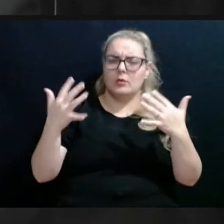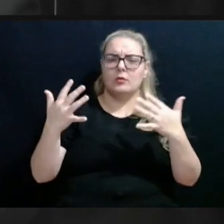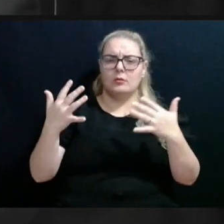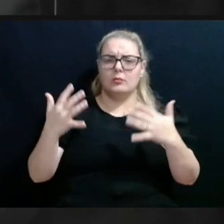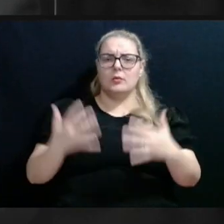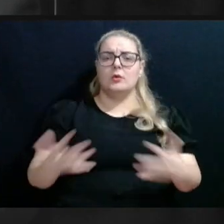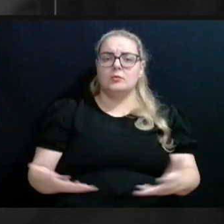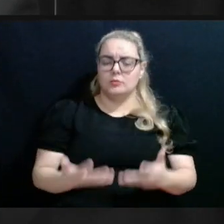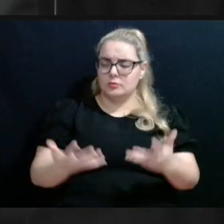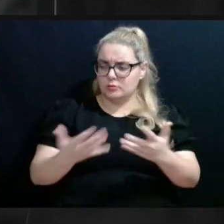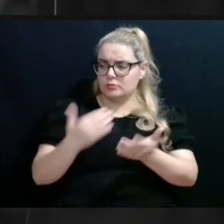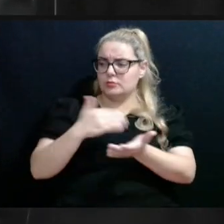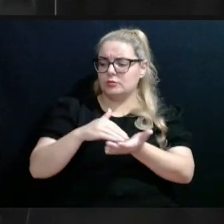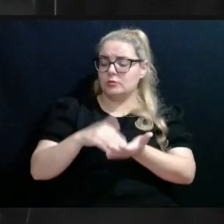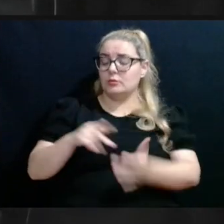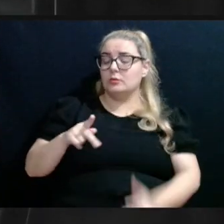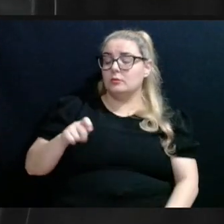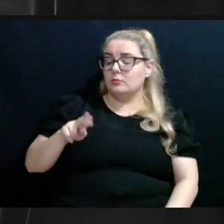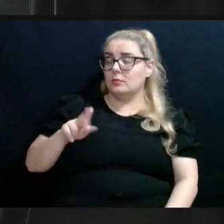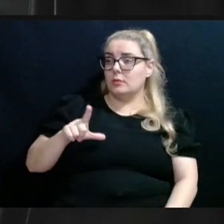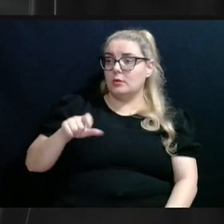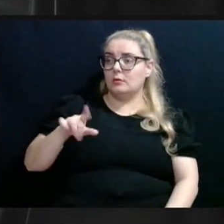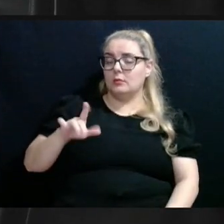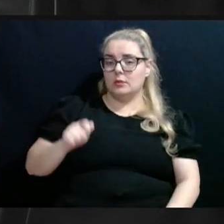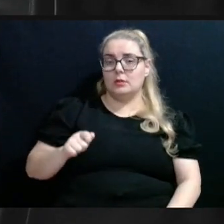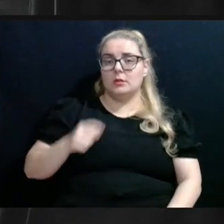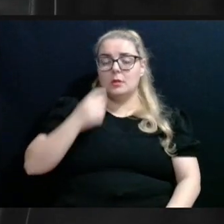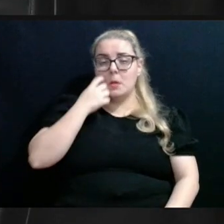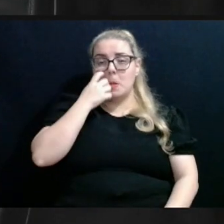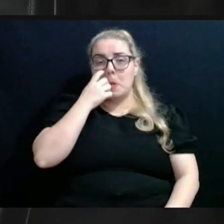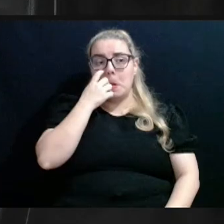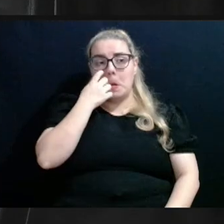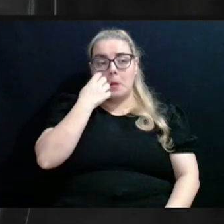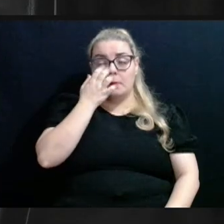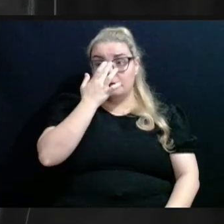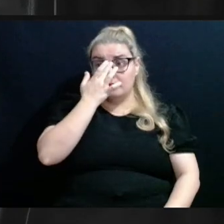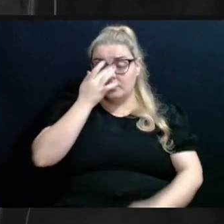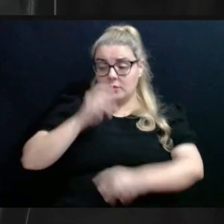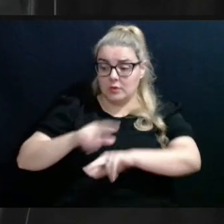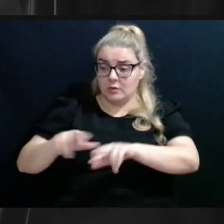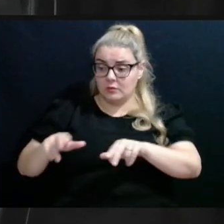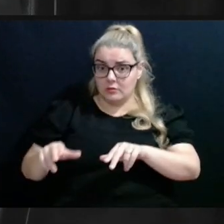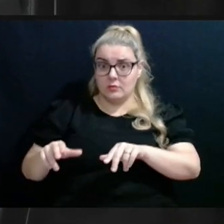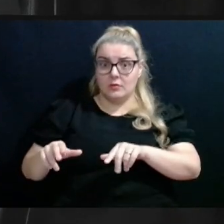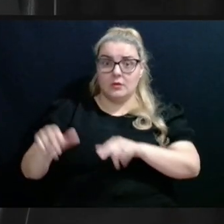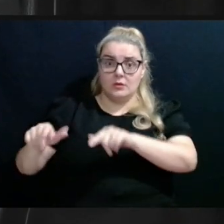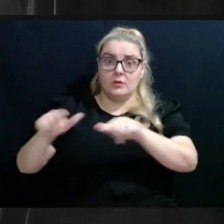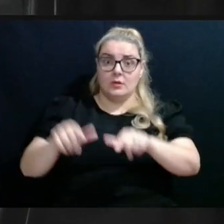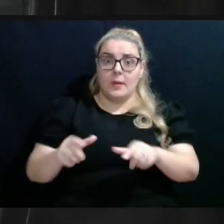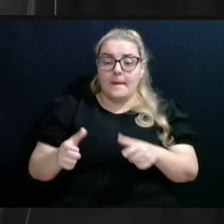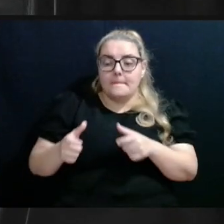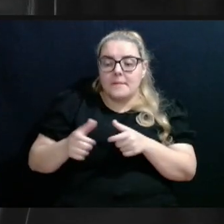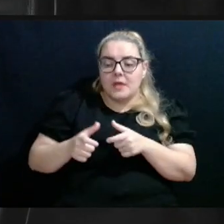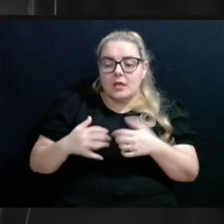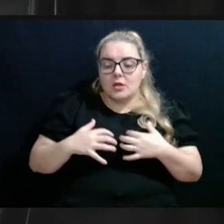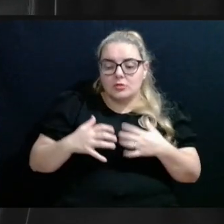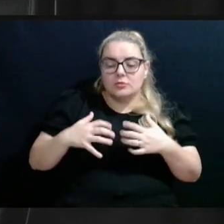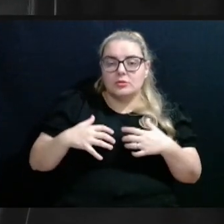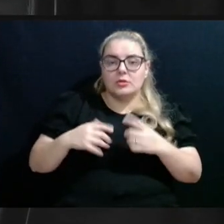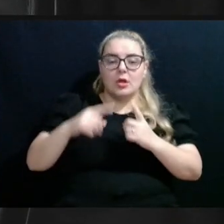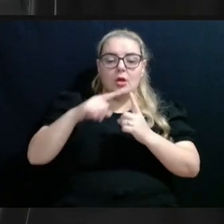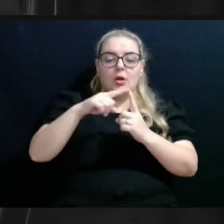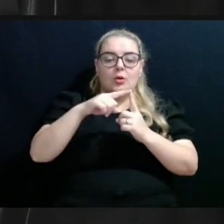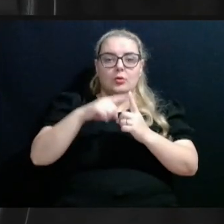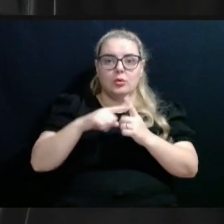do secretário Paulela, porque cria em vários locais mini pulmões, mini áreas de resfriamento do local. O